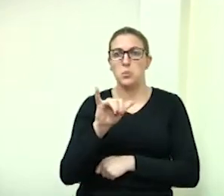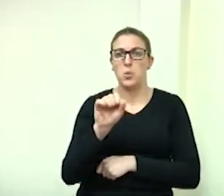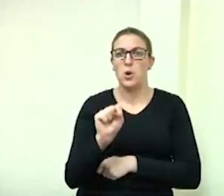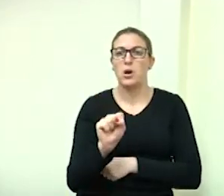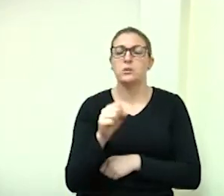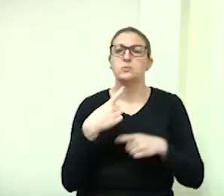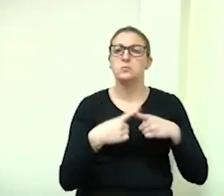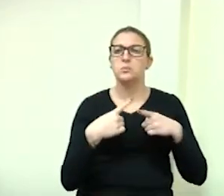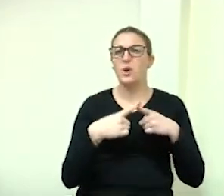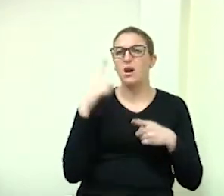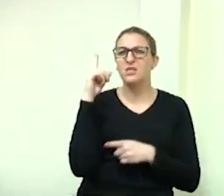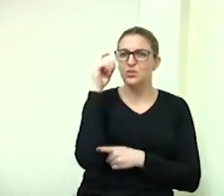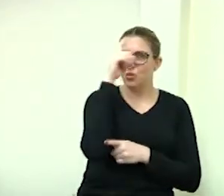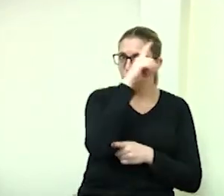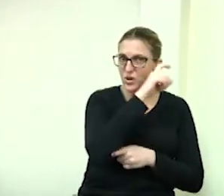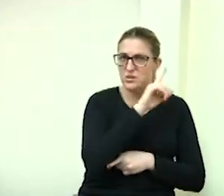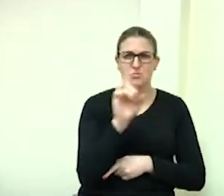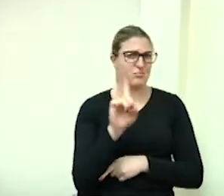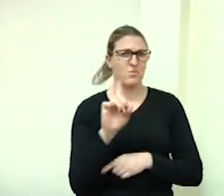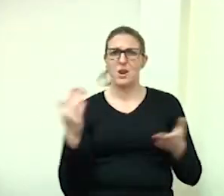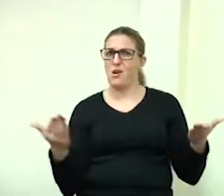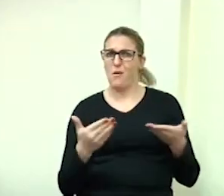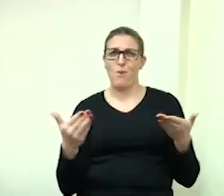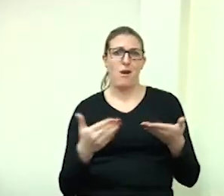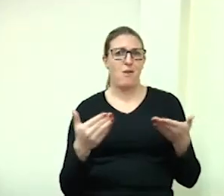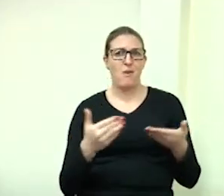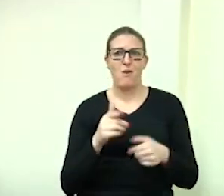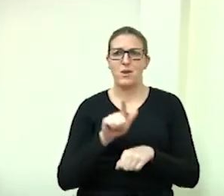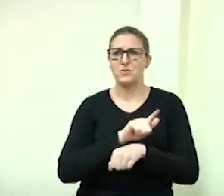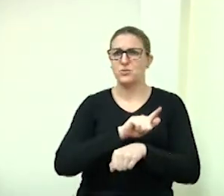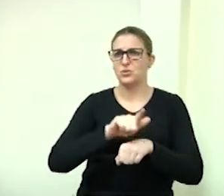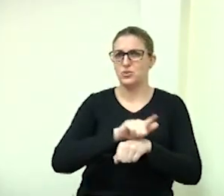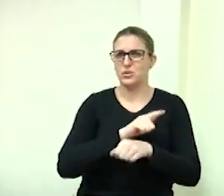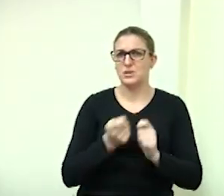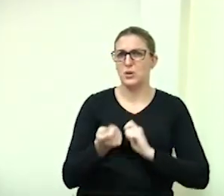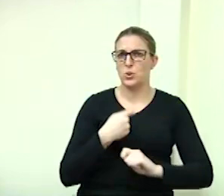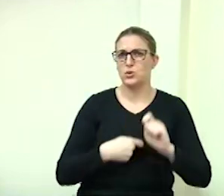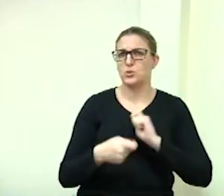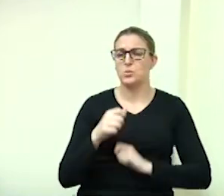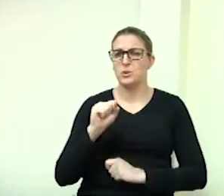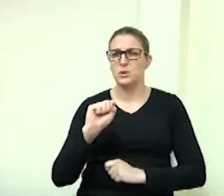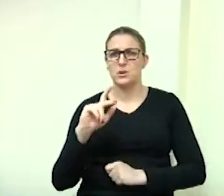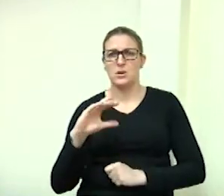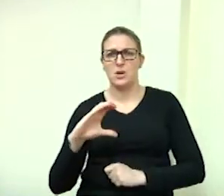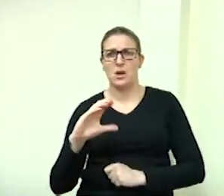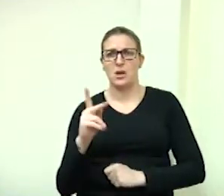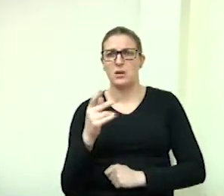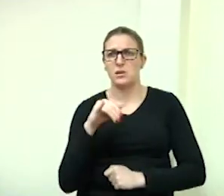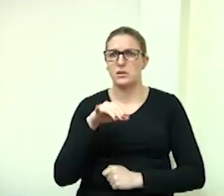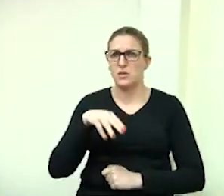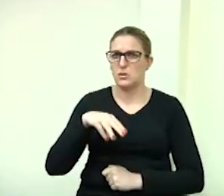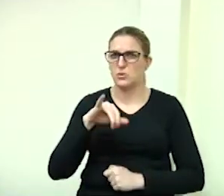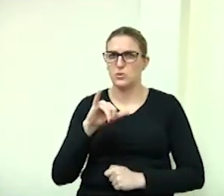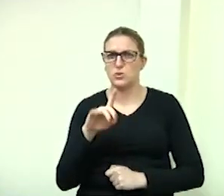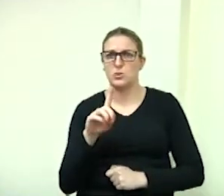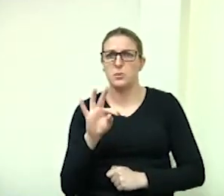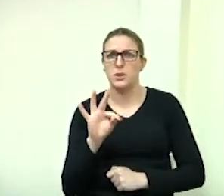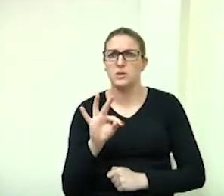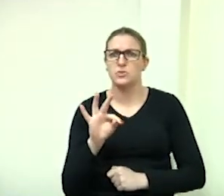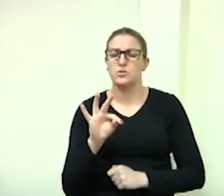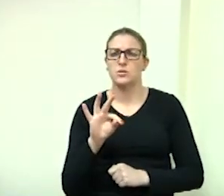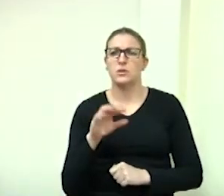Vachelesc começou a construir suas empresas lá em Tres Aroio e assim teve outras